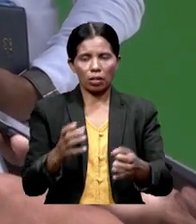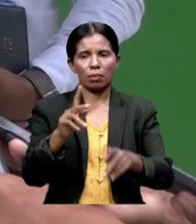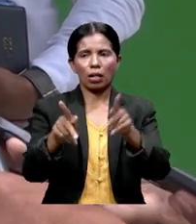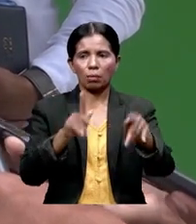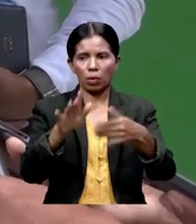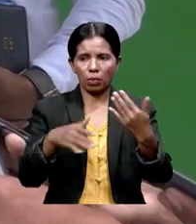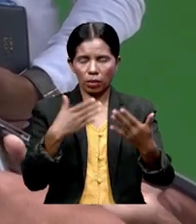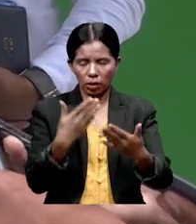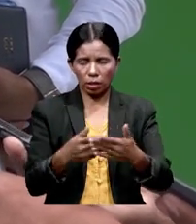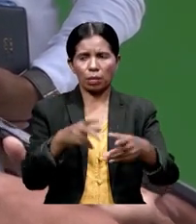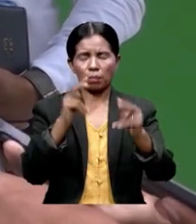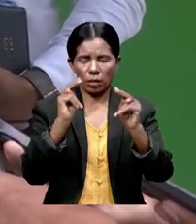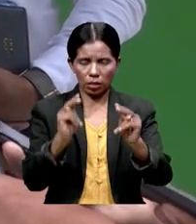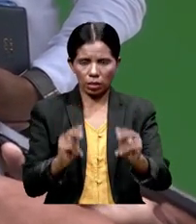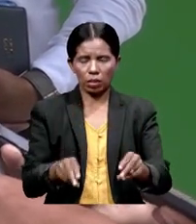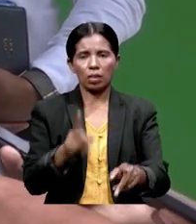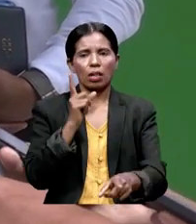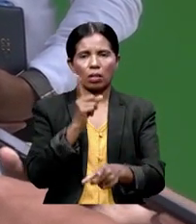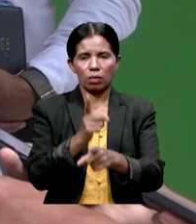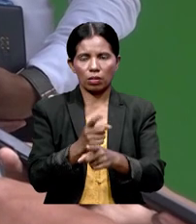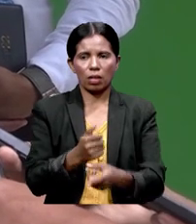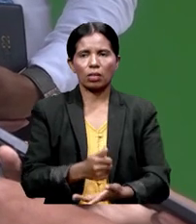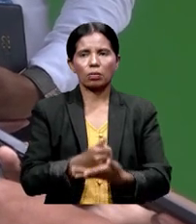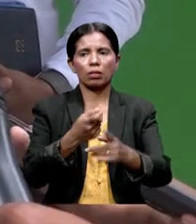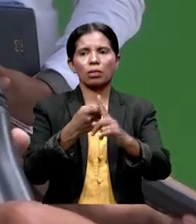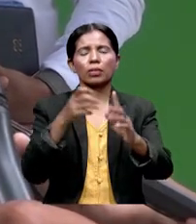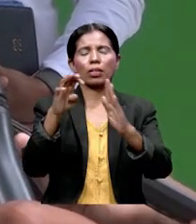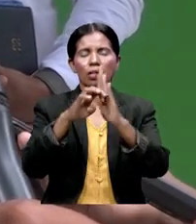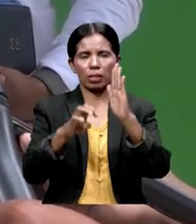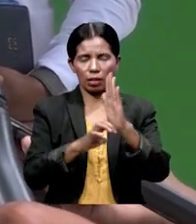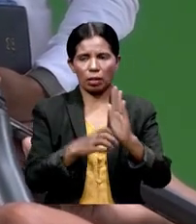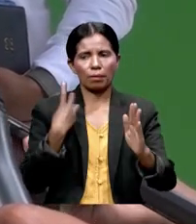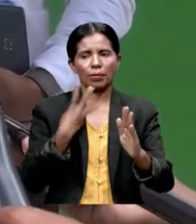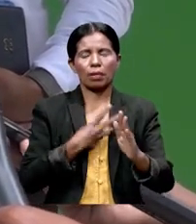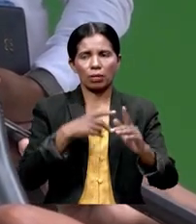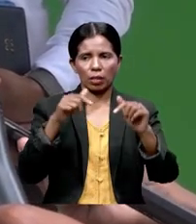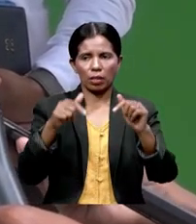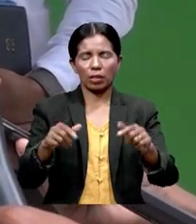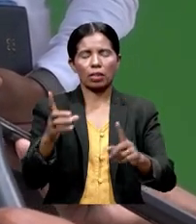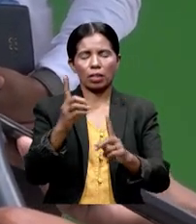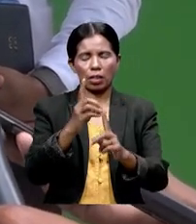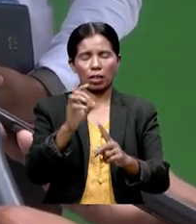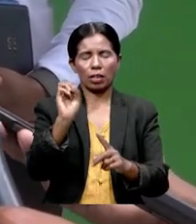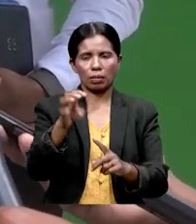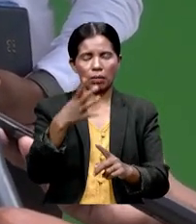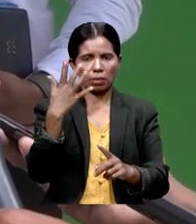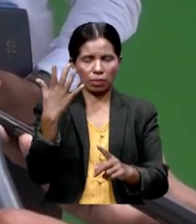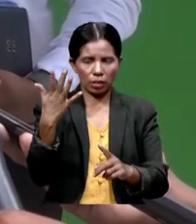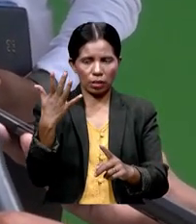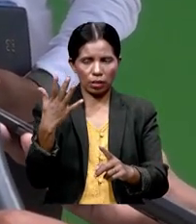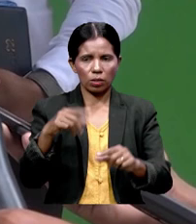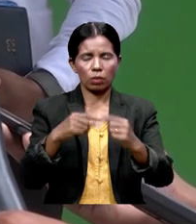comunidade Sernebe que precisa ter teves tulung ho se estado. E a mi sehne to dia 15, equipa presidência